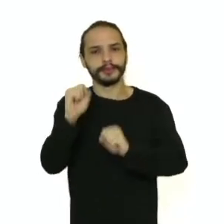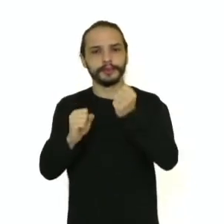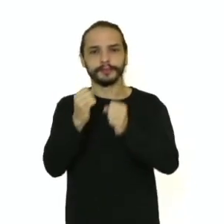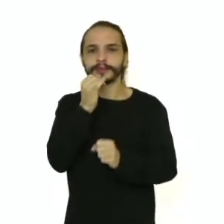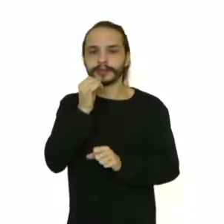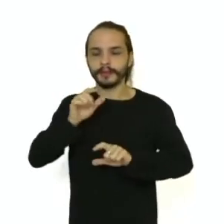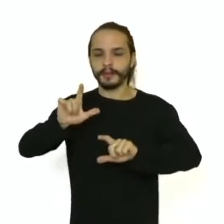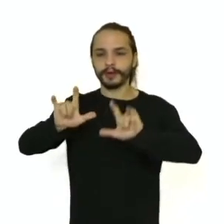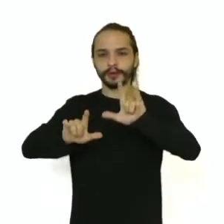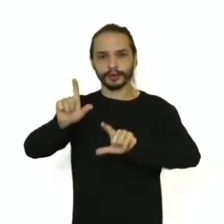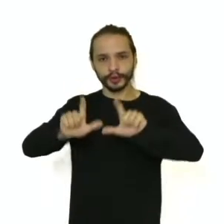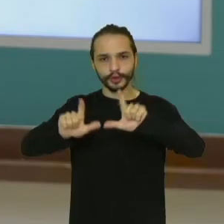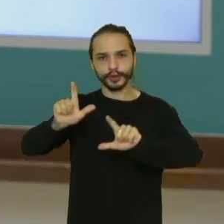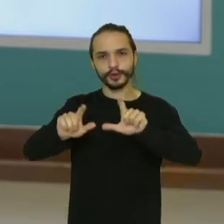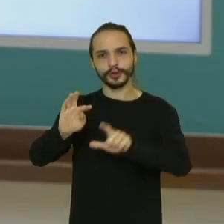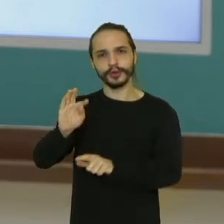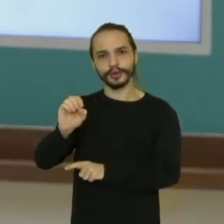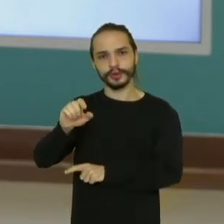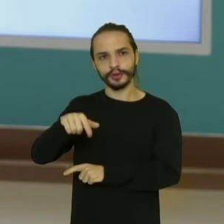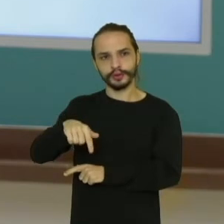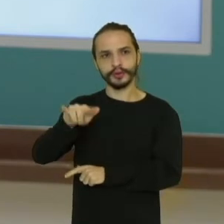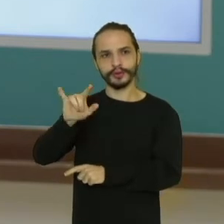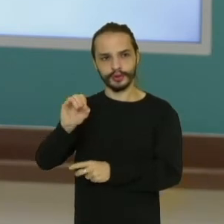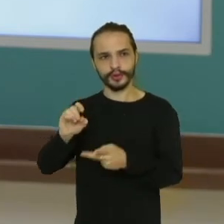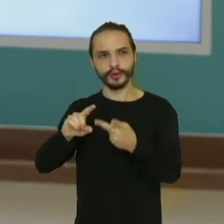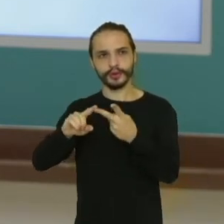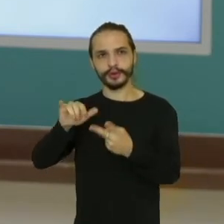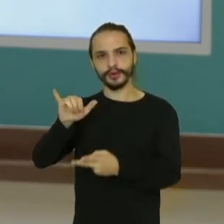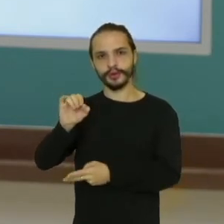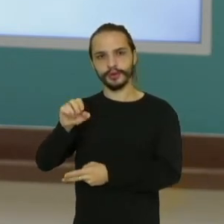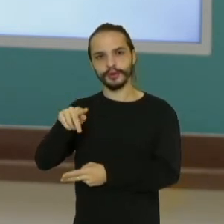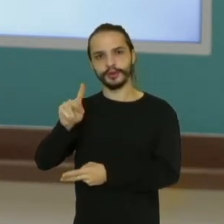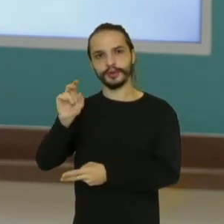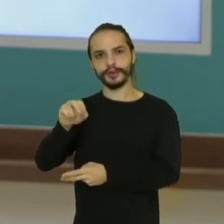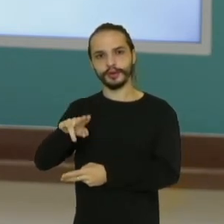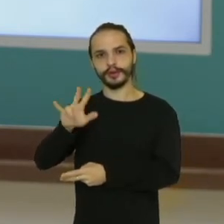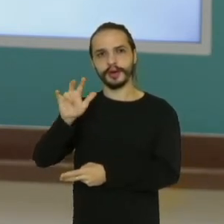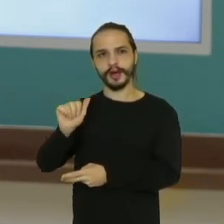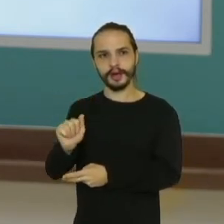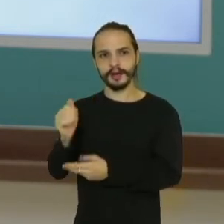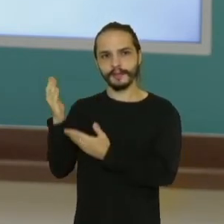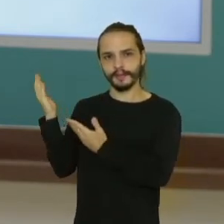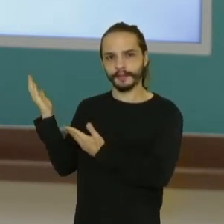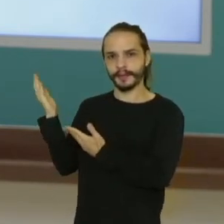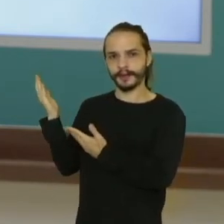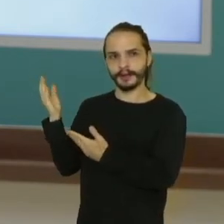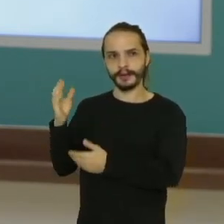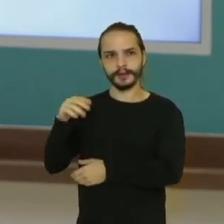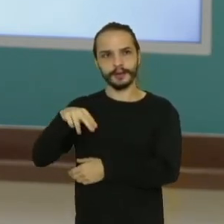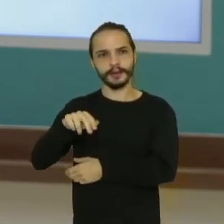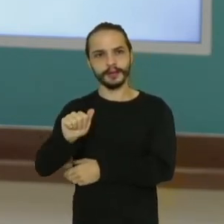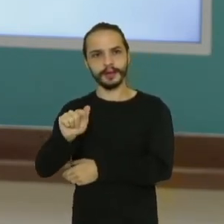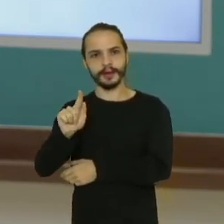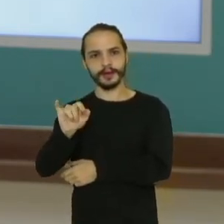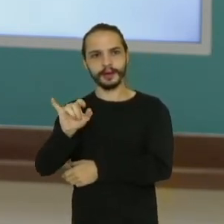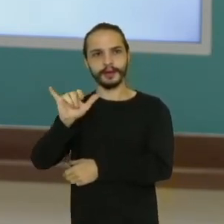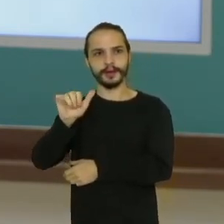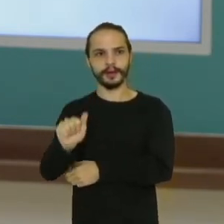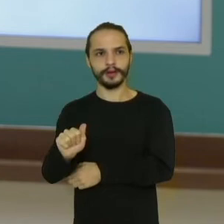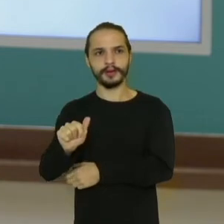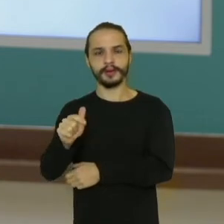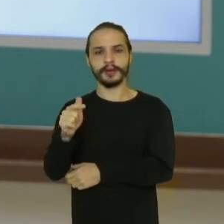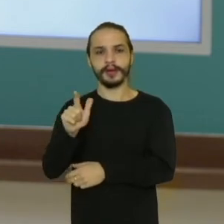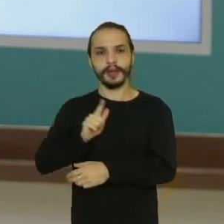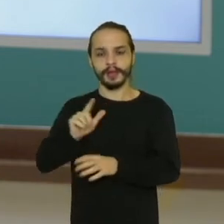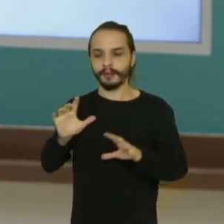Tóquio, Yokohama, Nagoya e Osaka, que são cidades portuárias, concentra a maior parte dessas indústrias, já que o Japão não tem matérias-primas em